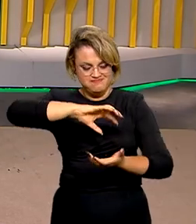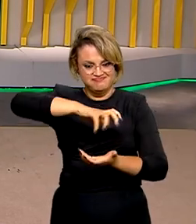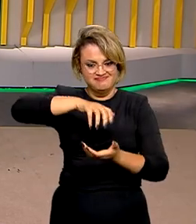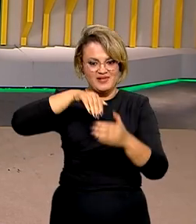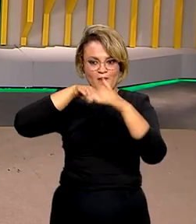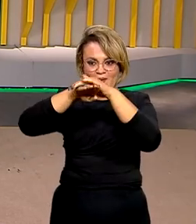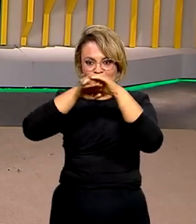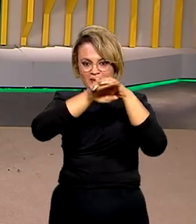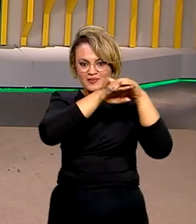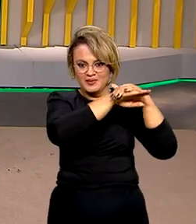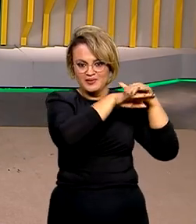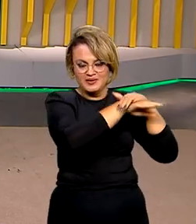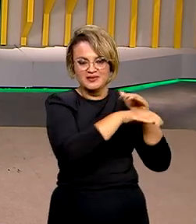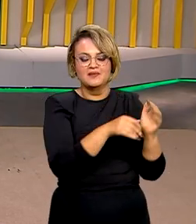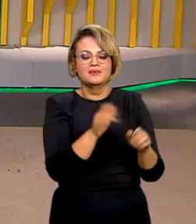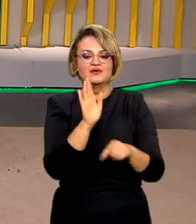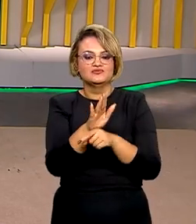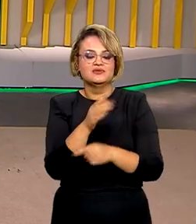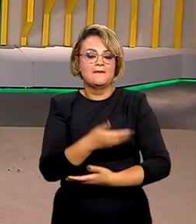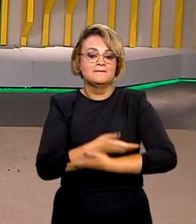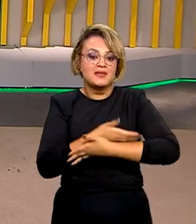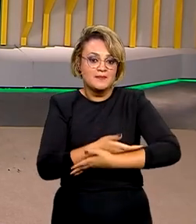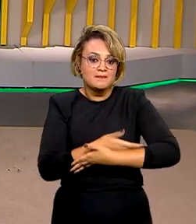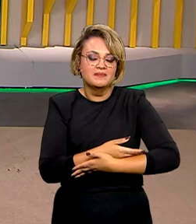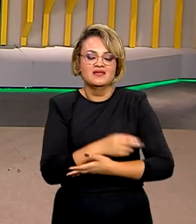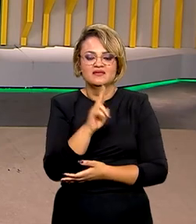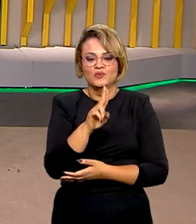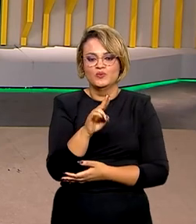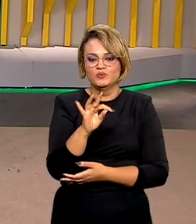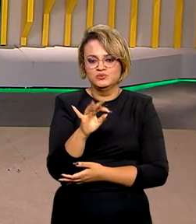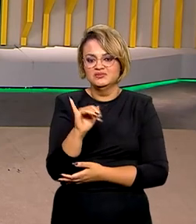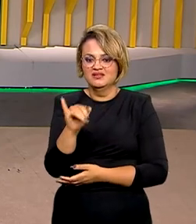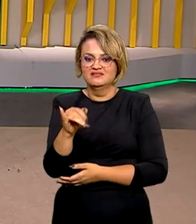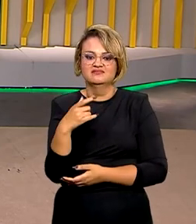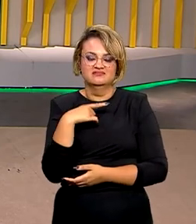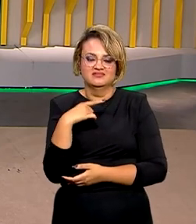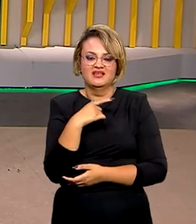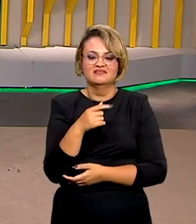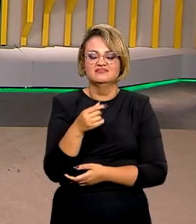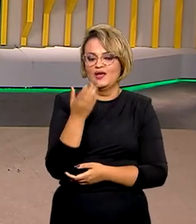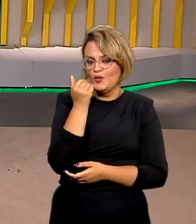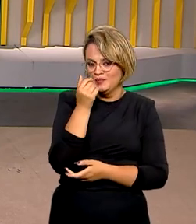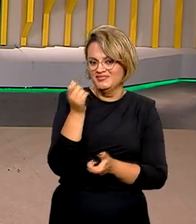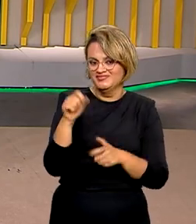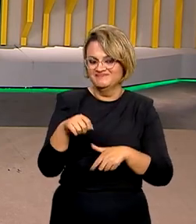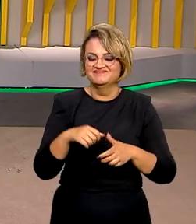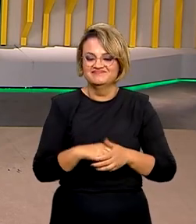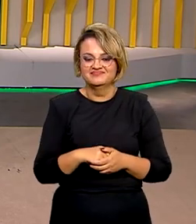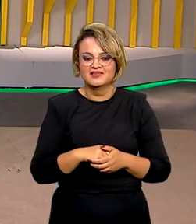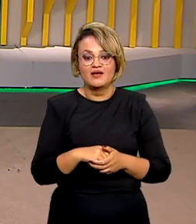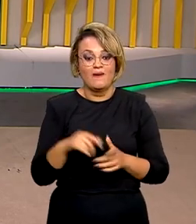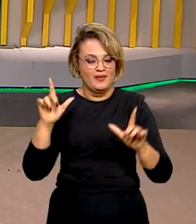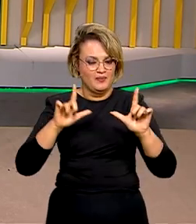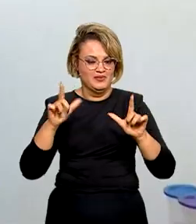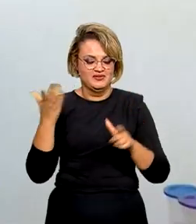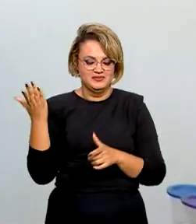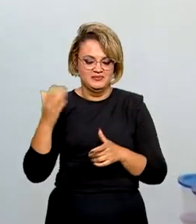garantindo alimentação a bebês em maternidades e UTIs neonatais. Acompanhe na reportagem de Luana